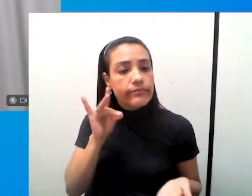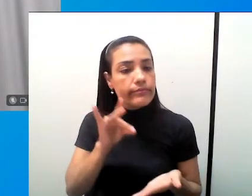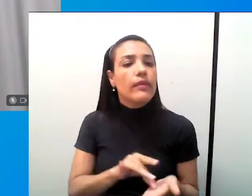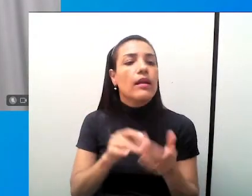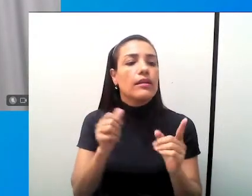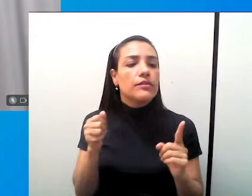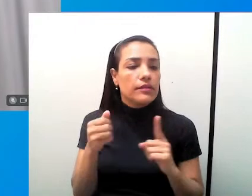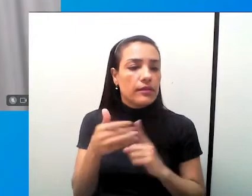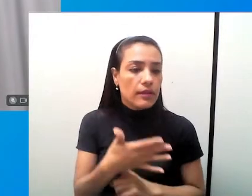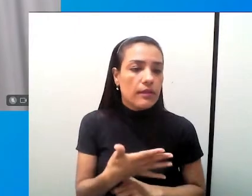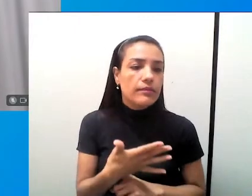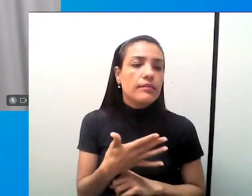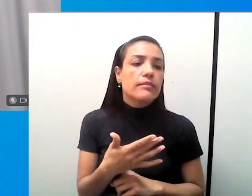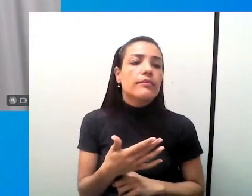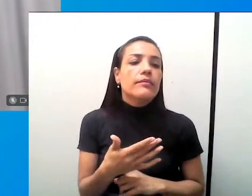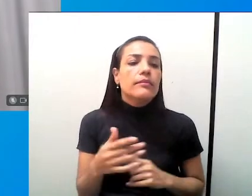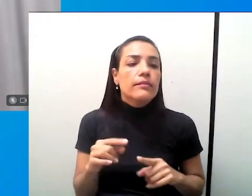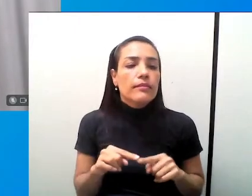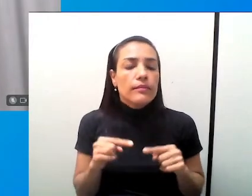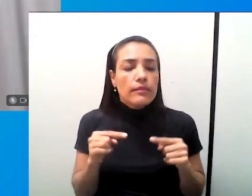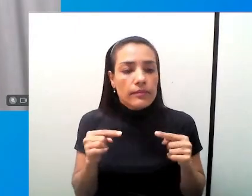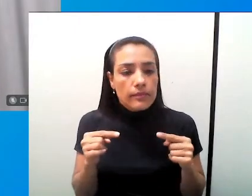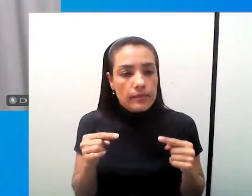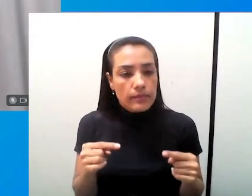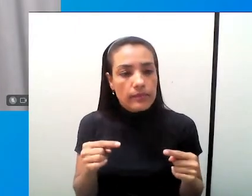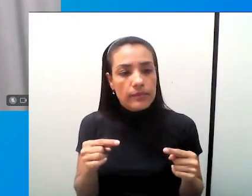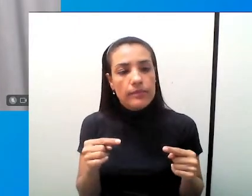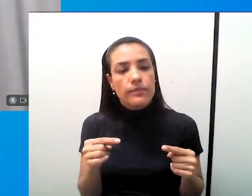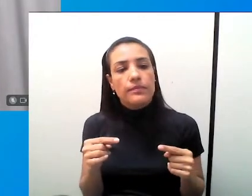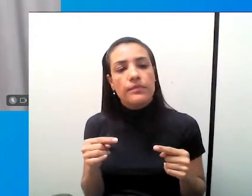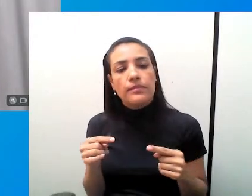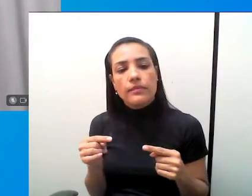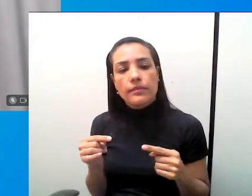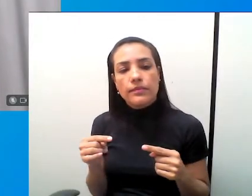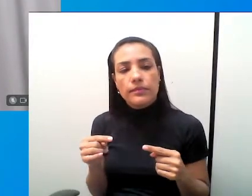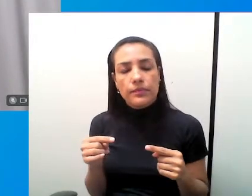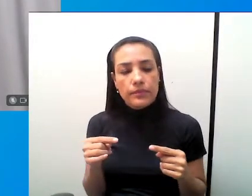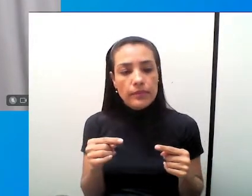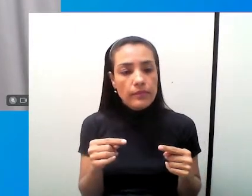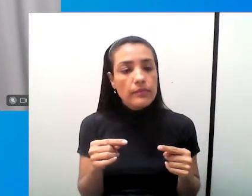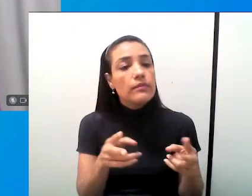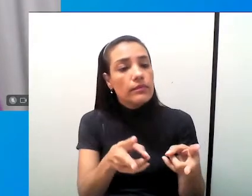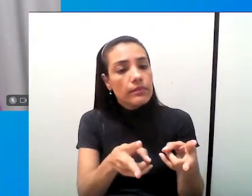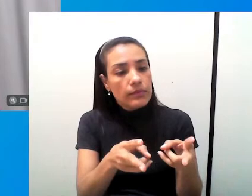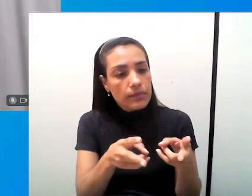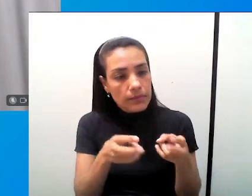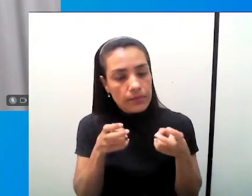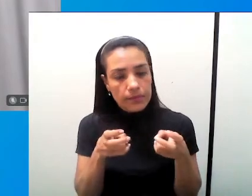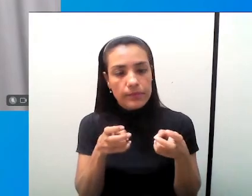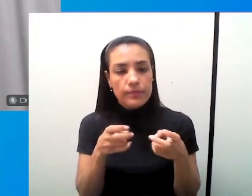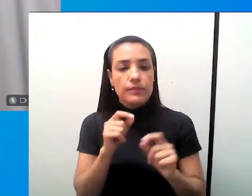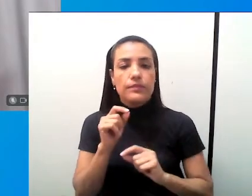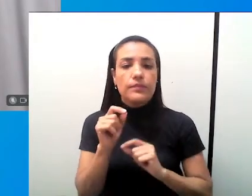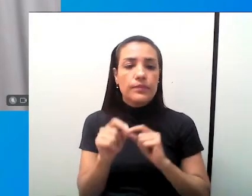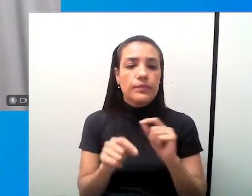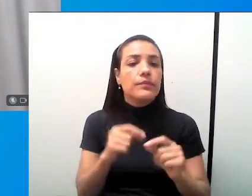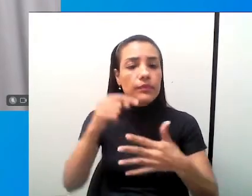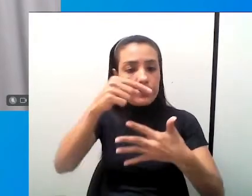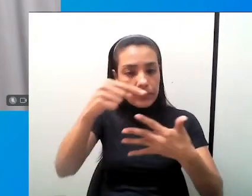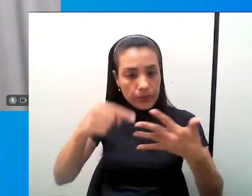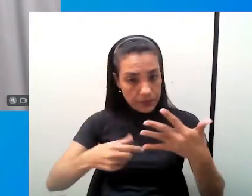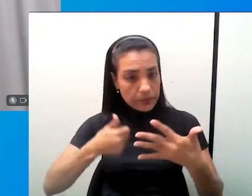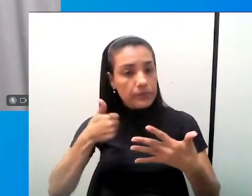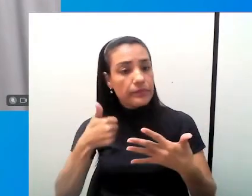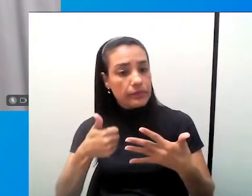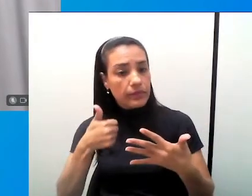a busca dessas soluções para a comunidade. Então, a gente percebe que traz benefícios